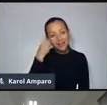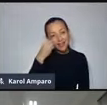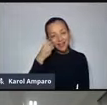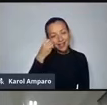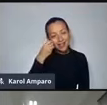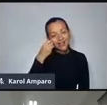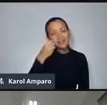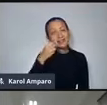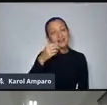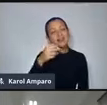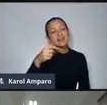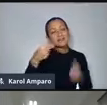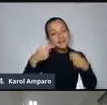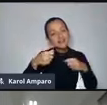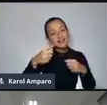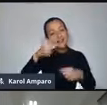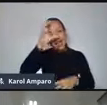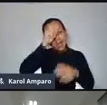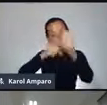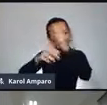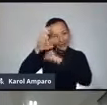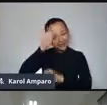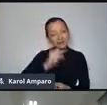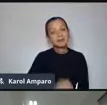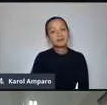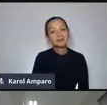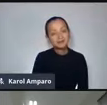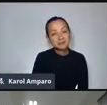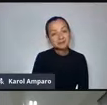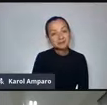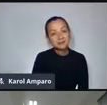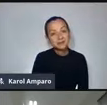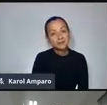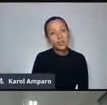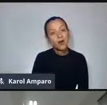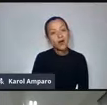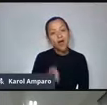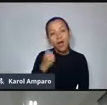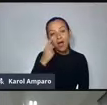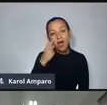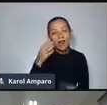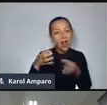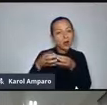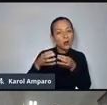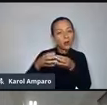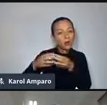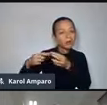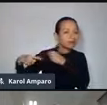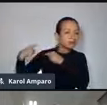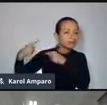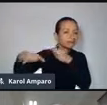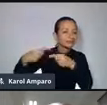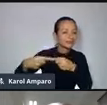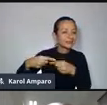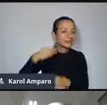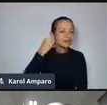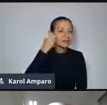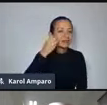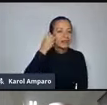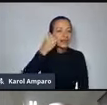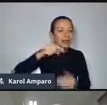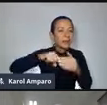Você imagina essa pleiade, né, da Velha Guarda aqui, de saberes, ao